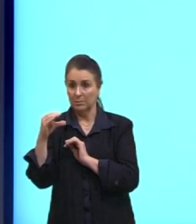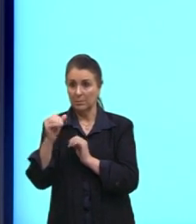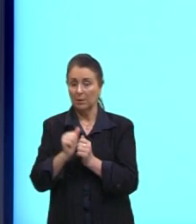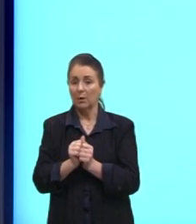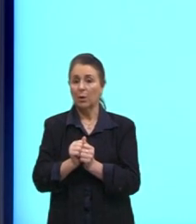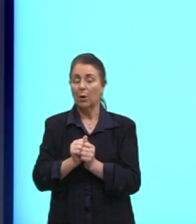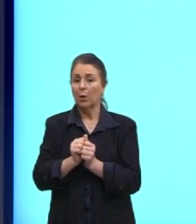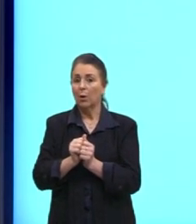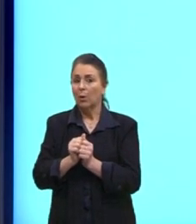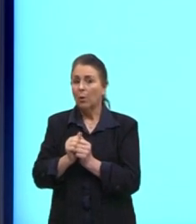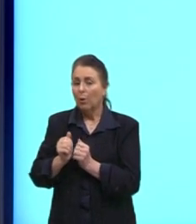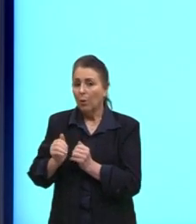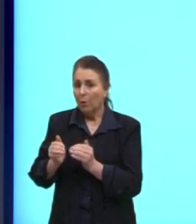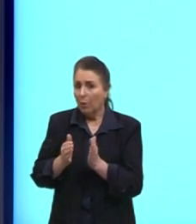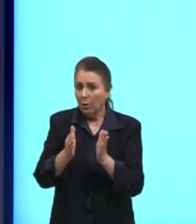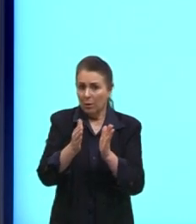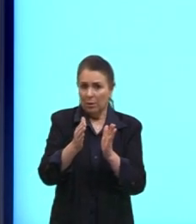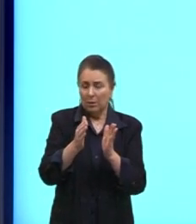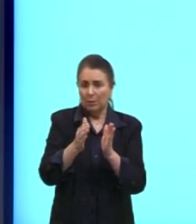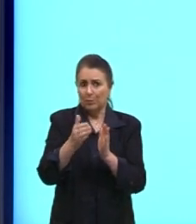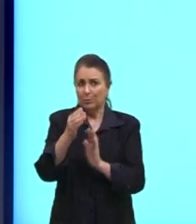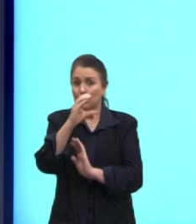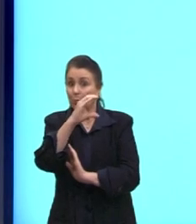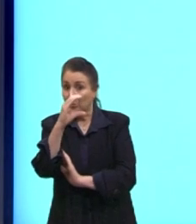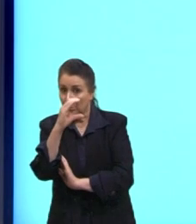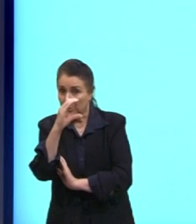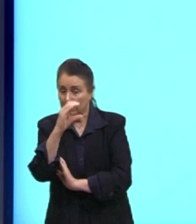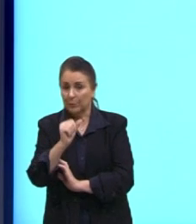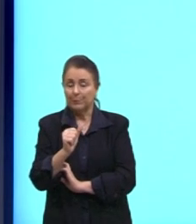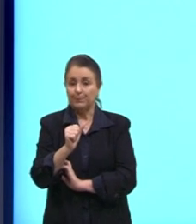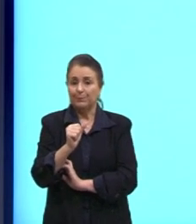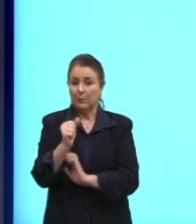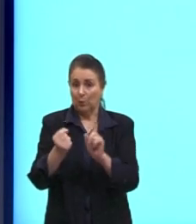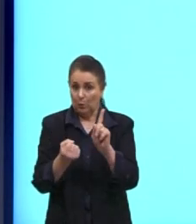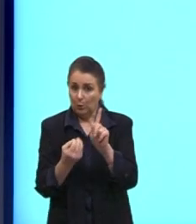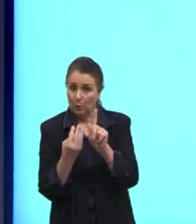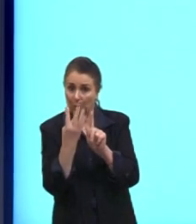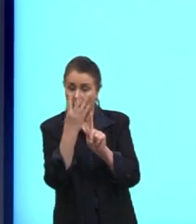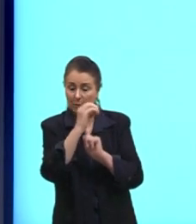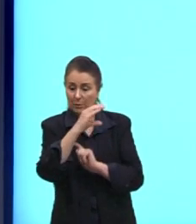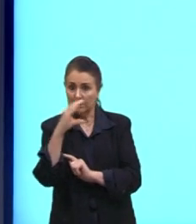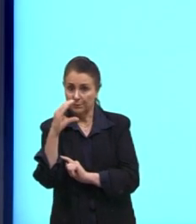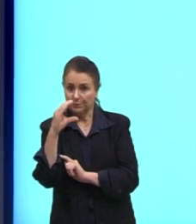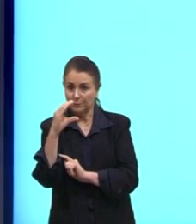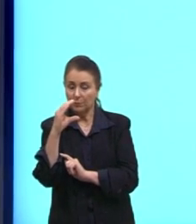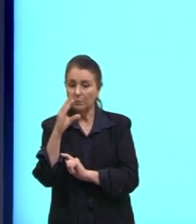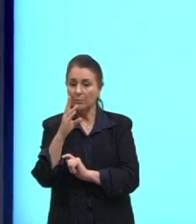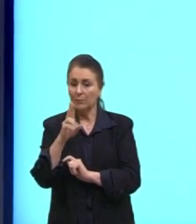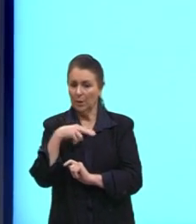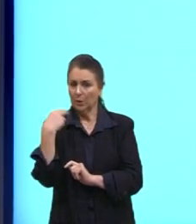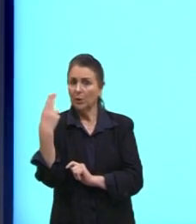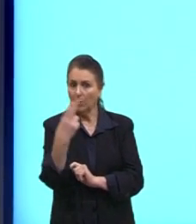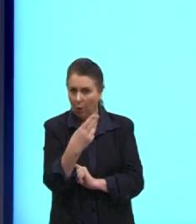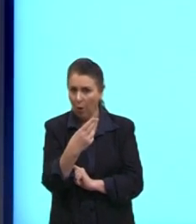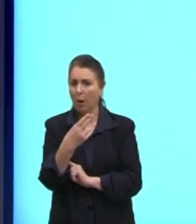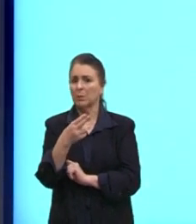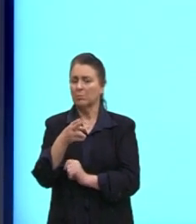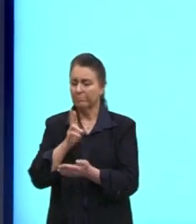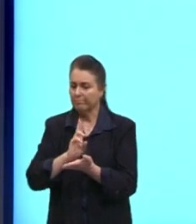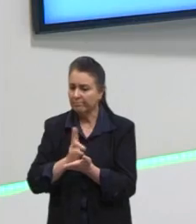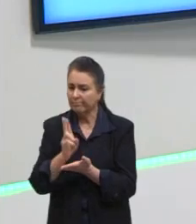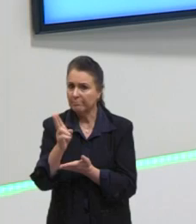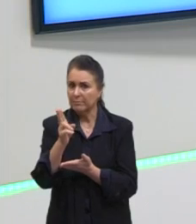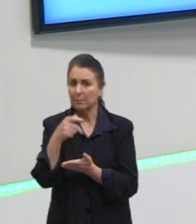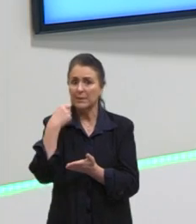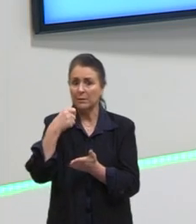o caminho de Alto carbono que na verdade eu caminho que nós estamos seguindo porque Se nós formos pensar nós já teríamos que estar